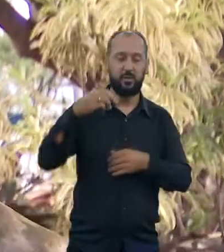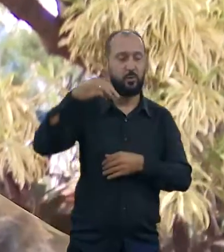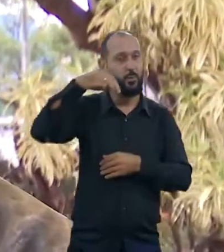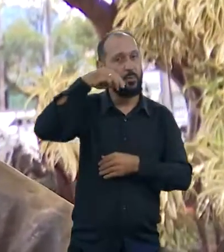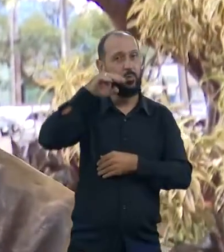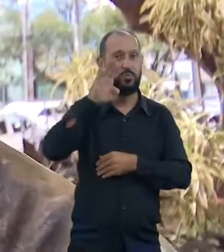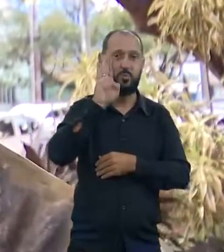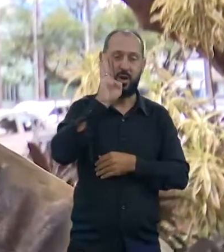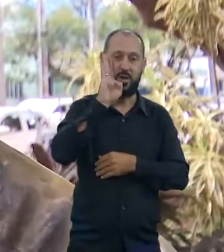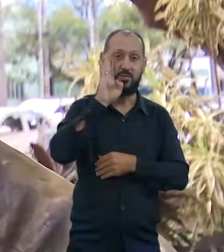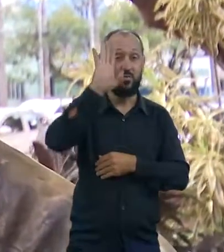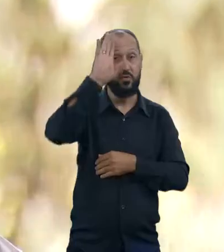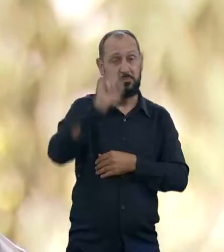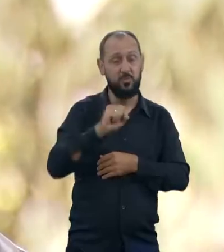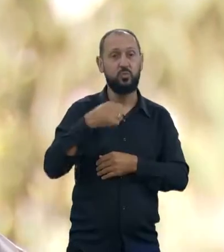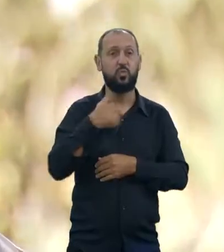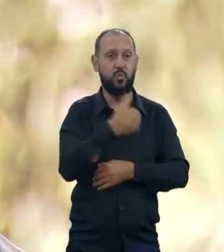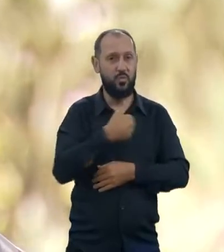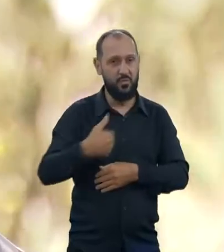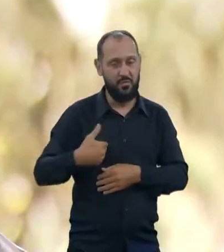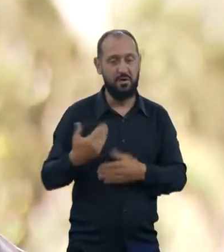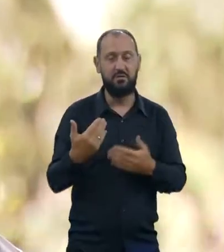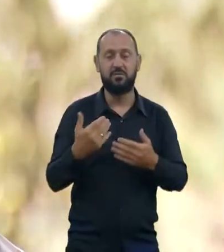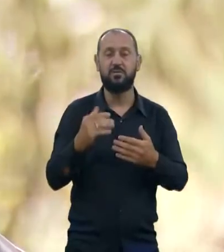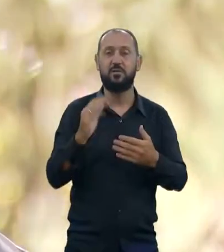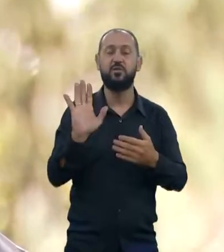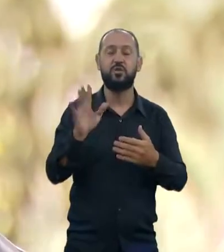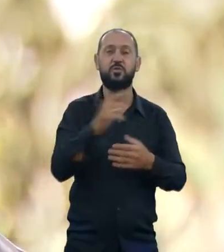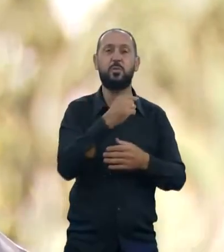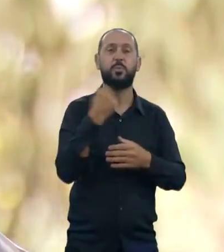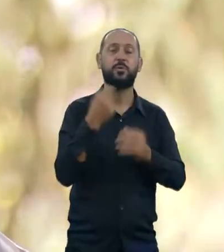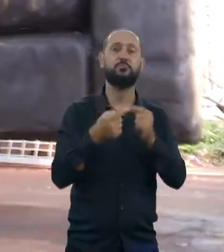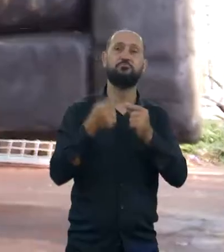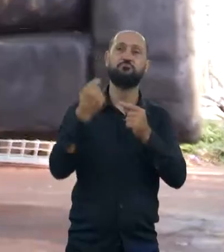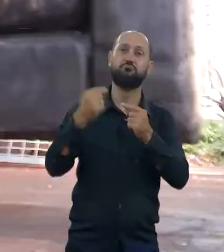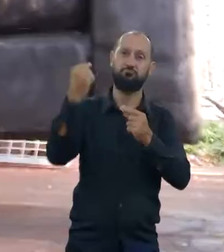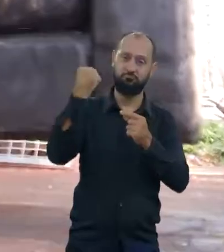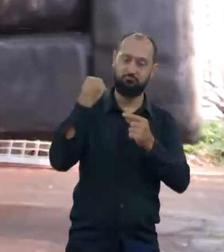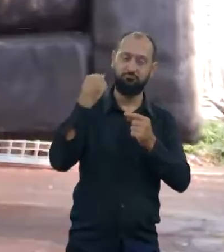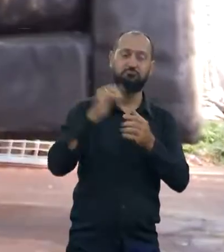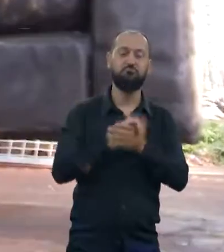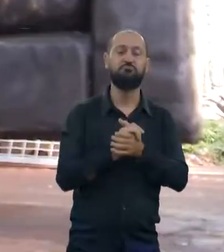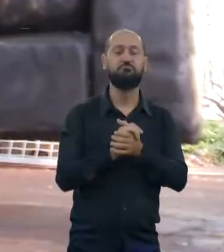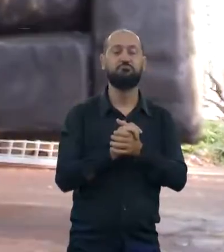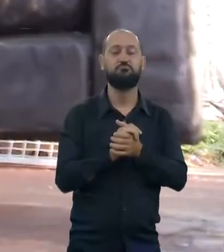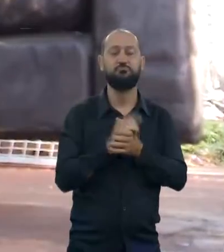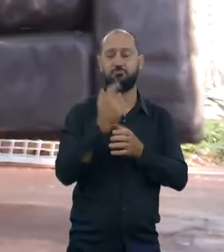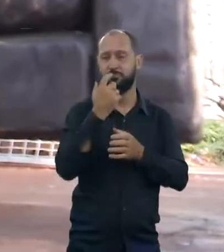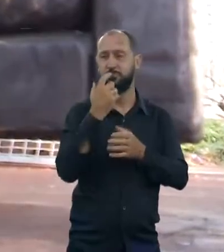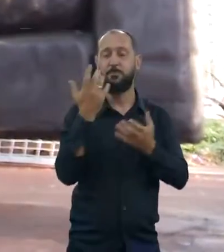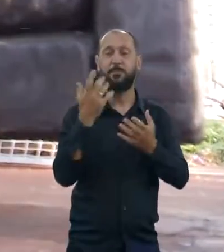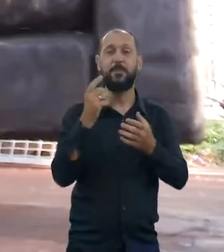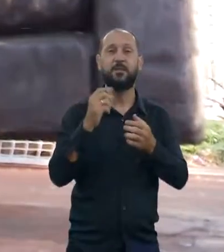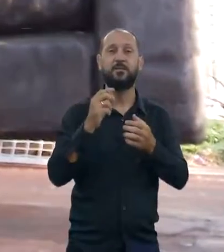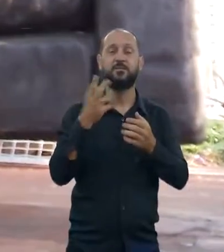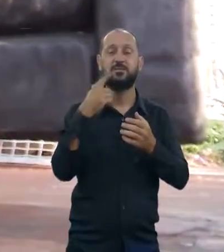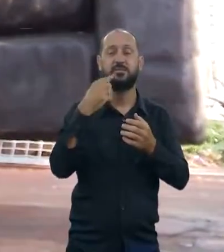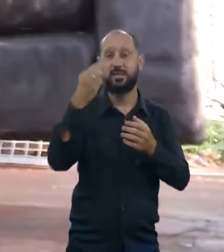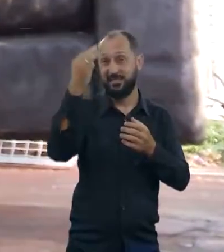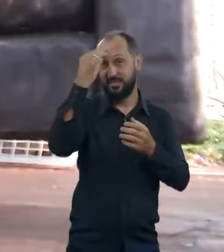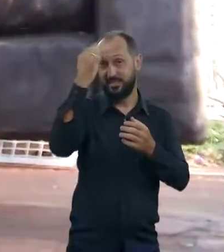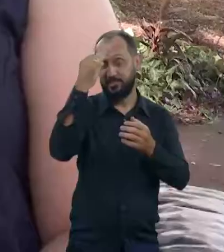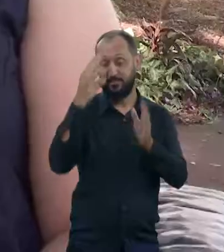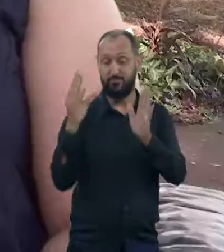aniversário do Manuel, então foi uma decisão do governo, ele tinha falecido recentemente, né, de eternizar